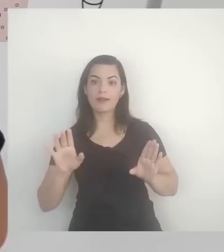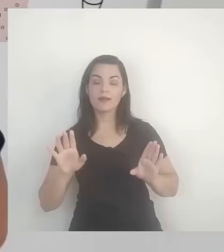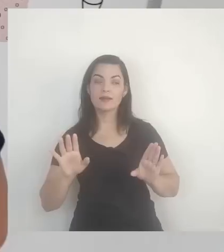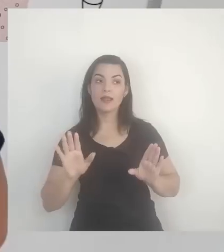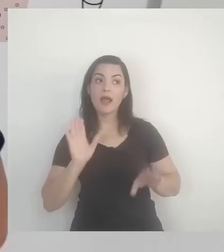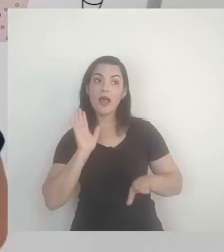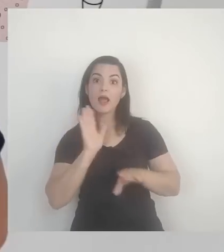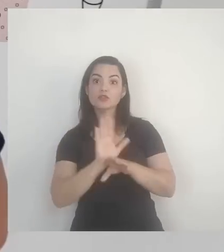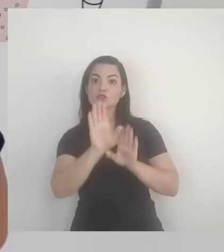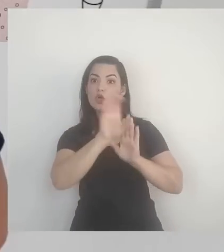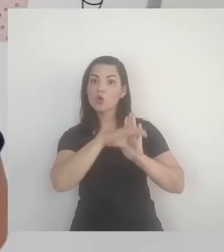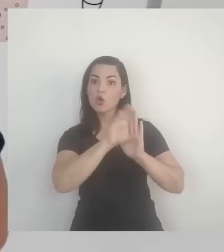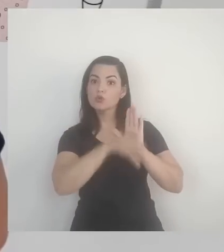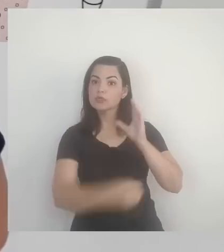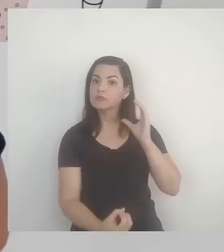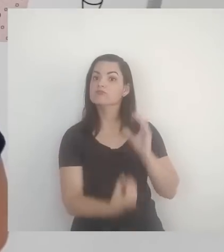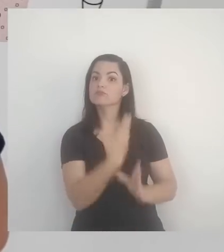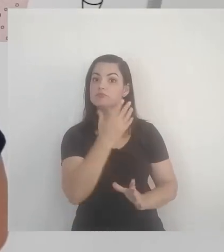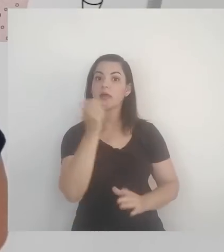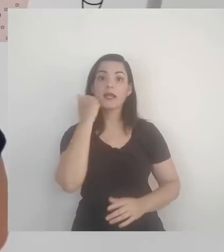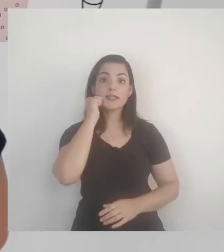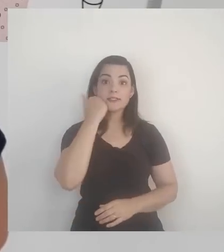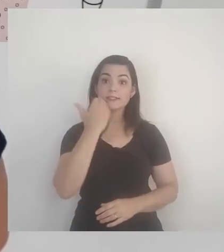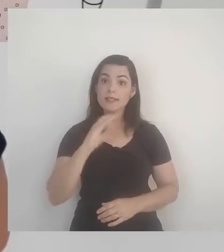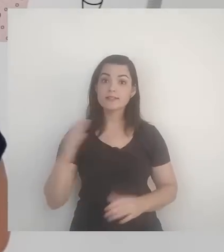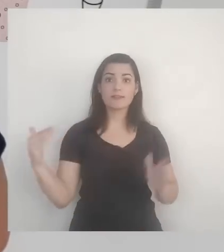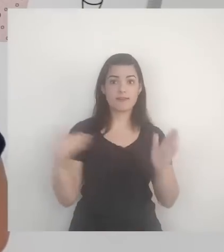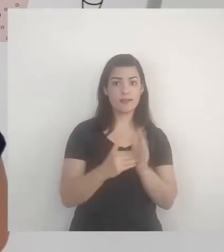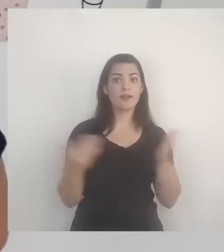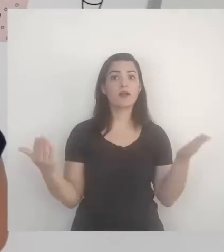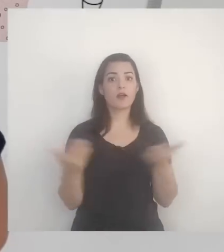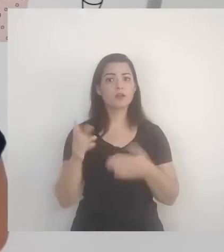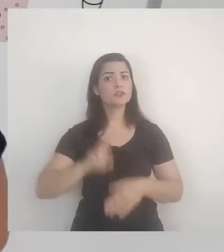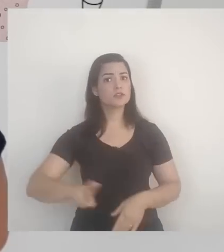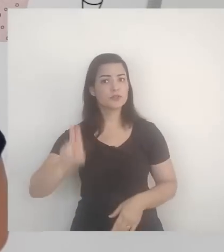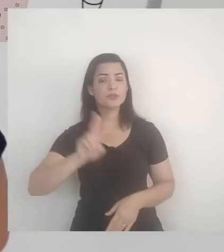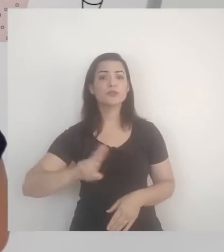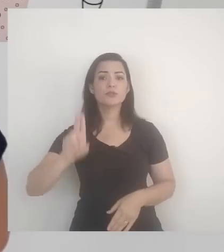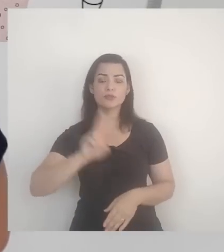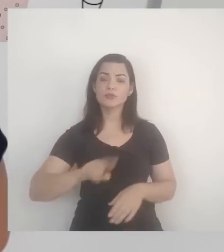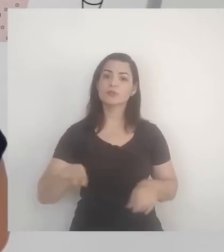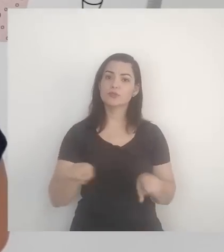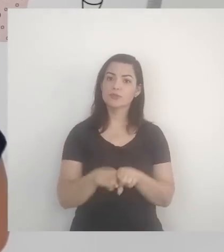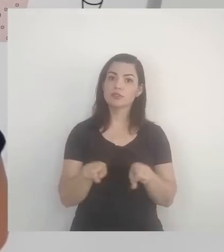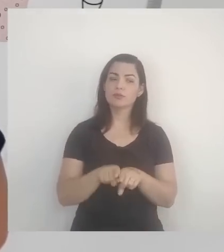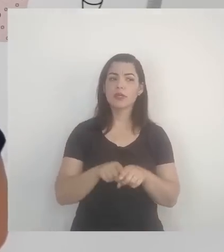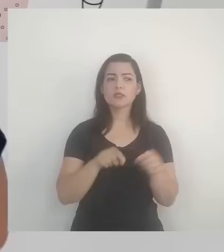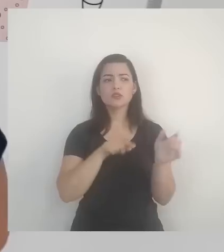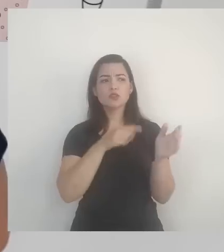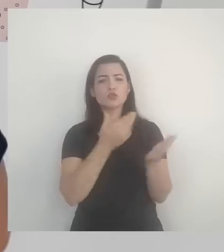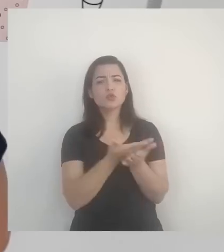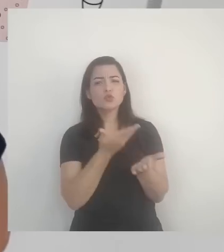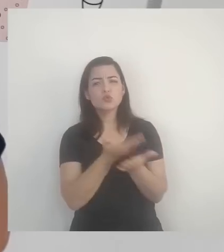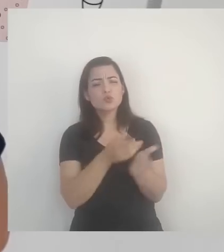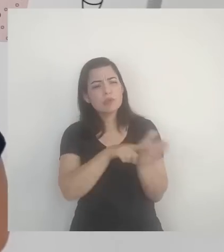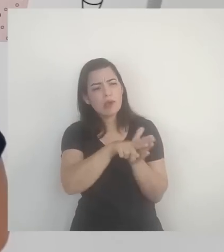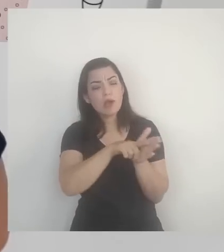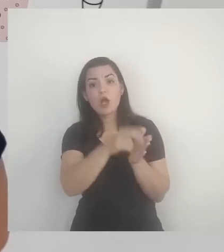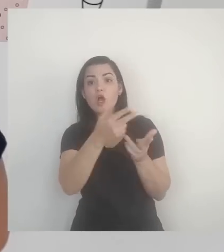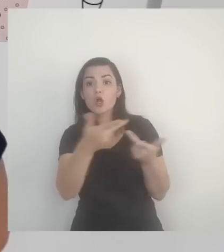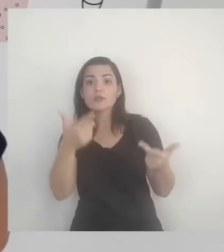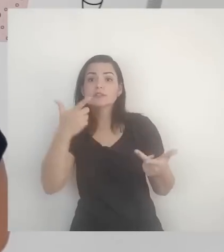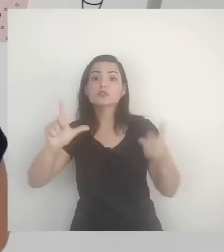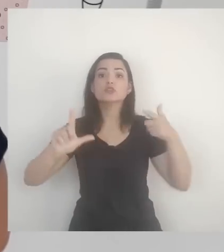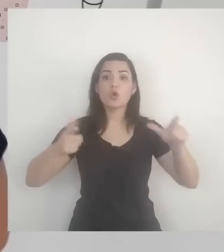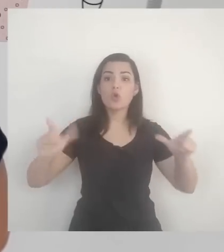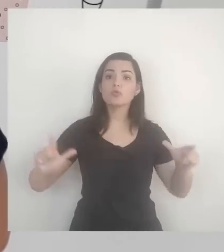muitos conceitos para a ciência que até hoje são aplicados para os estudos de outras